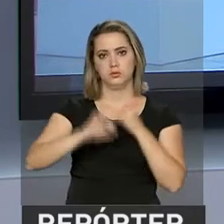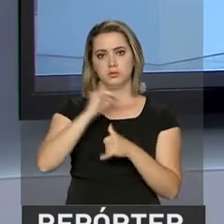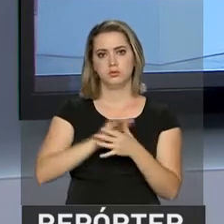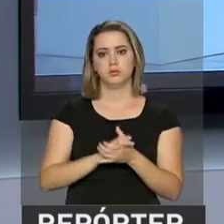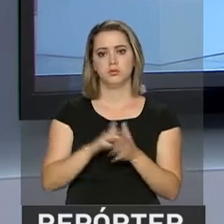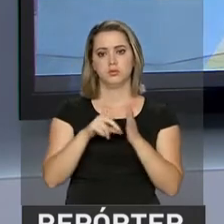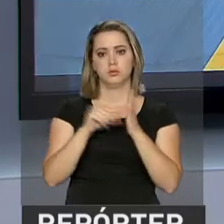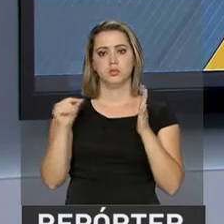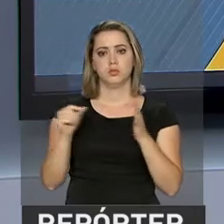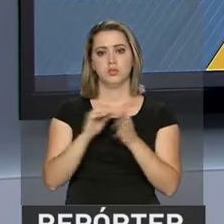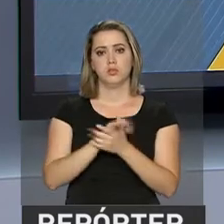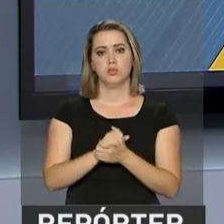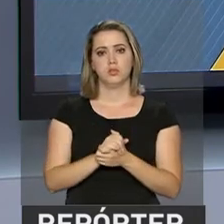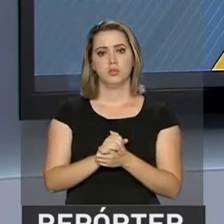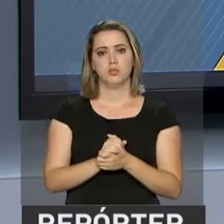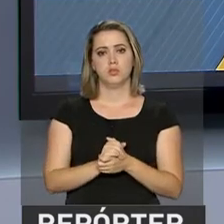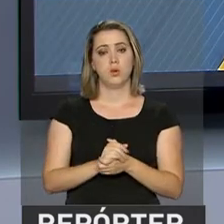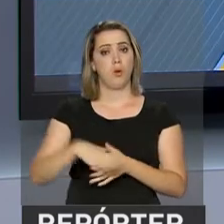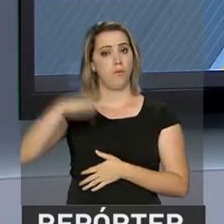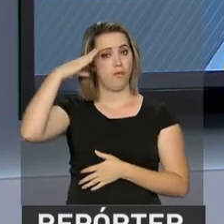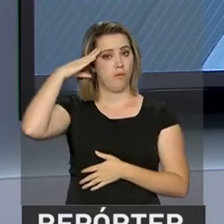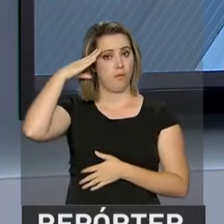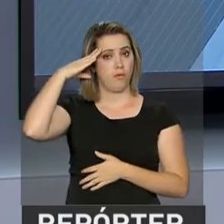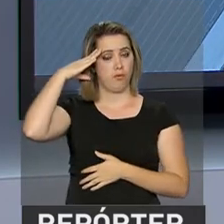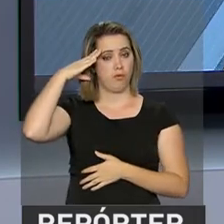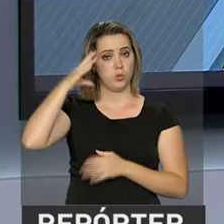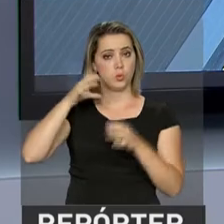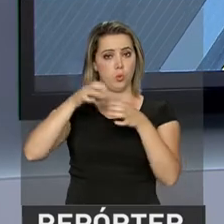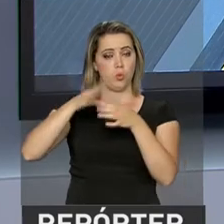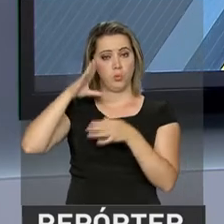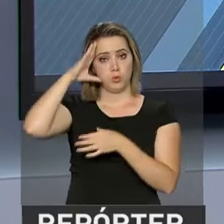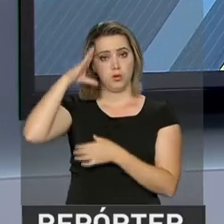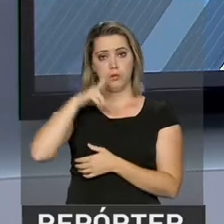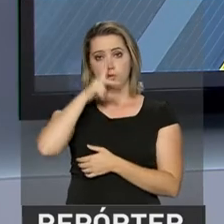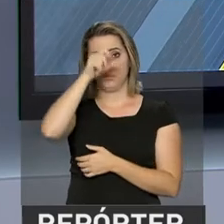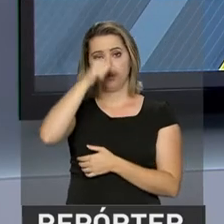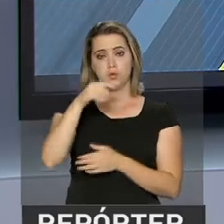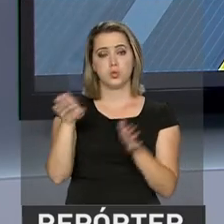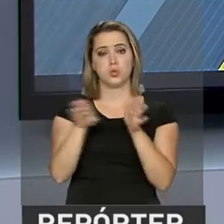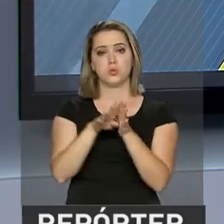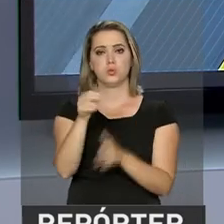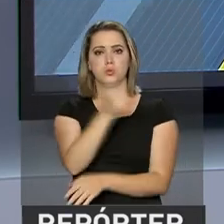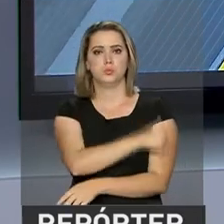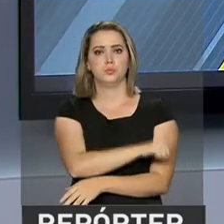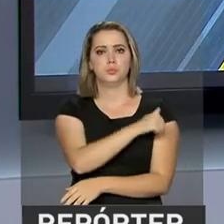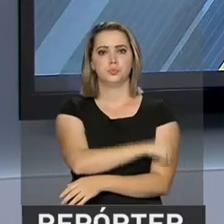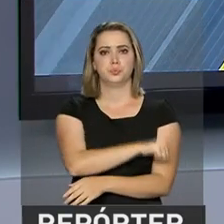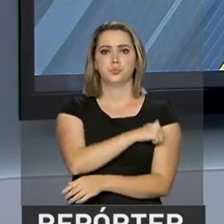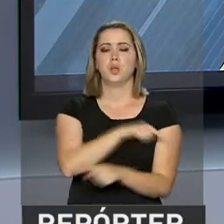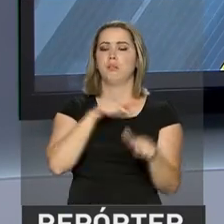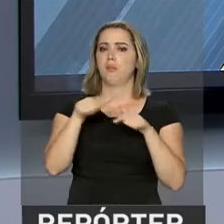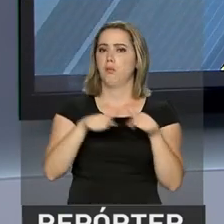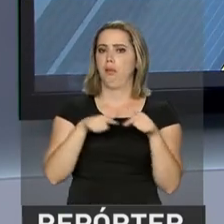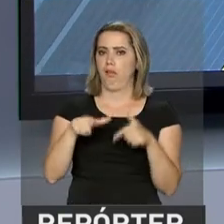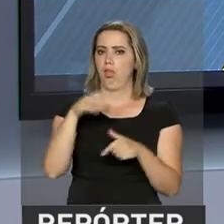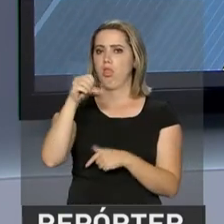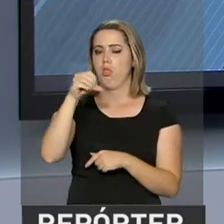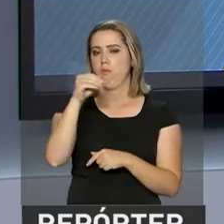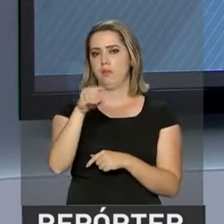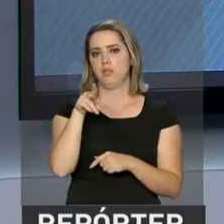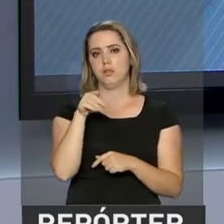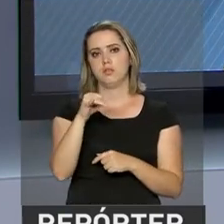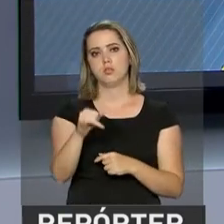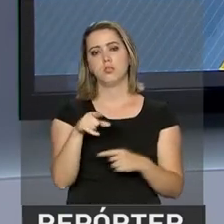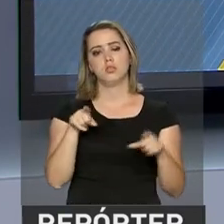aí do Palácio Planalto. Olha, a Força Nacional chegou ao Rio de Janeiro, onde vai permanecer nos próximos 90 dias. Os